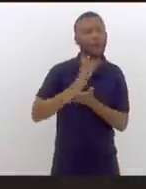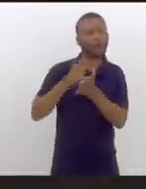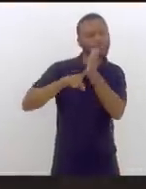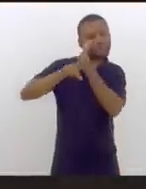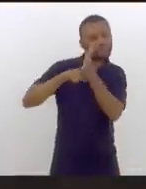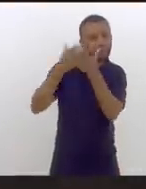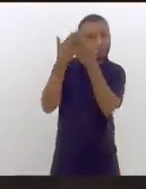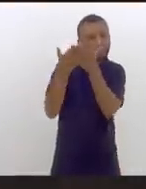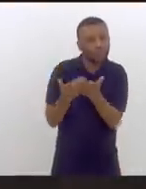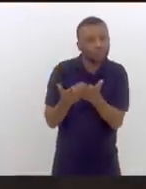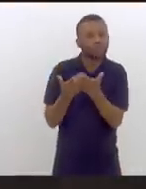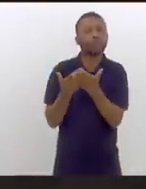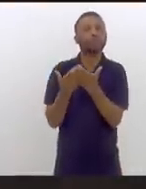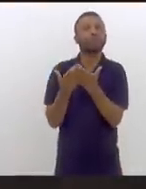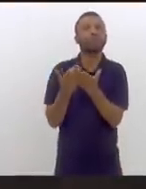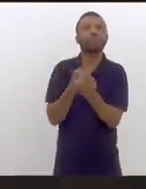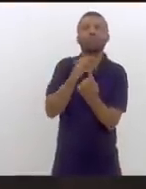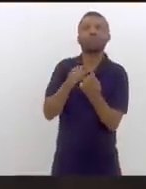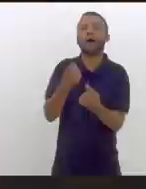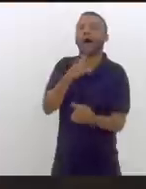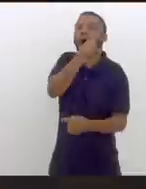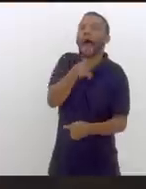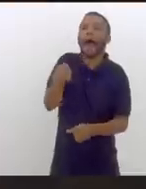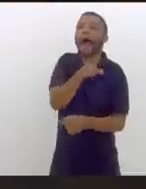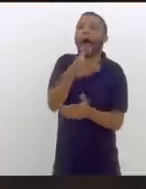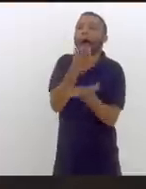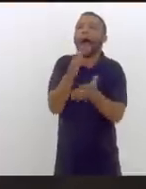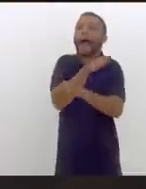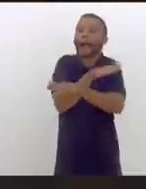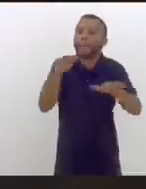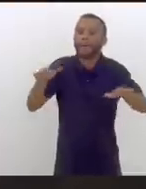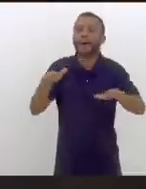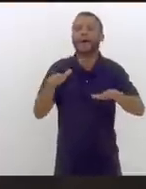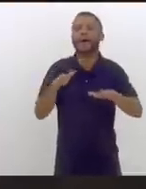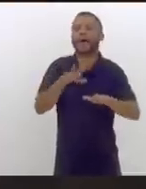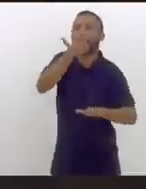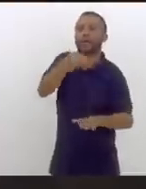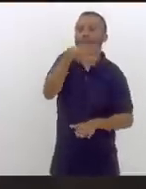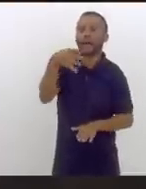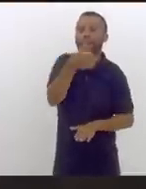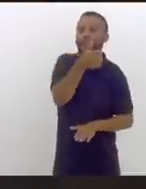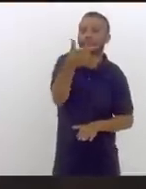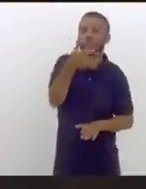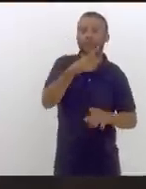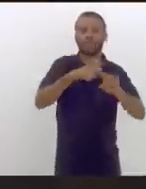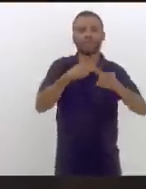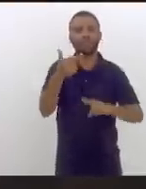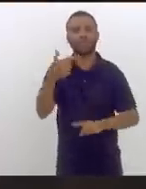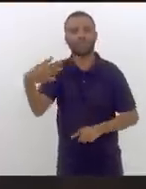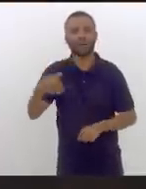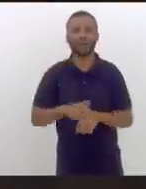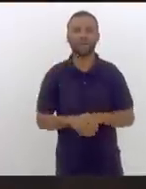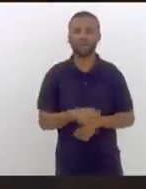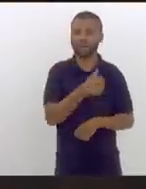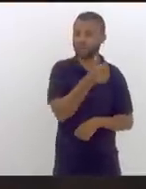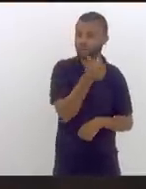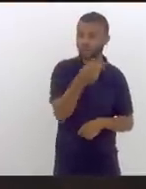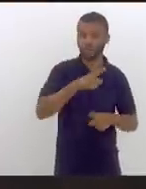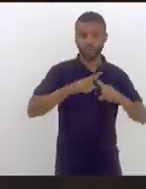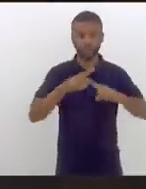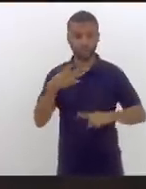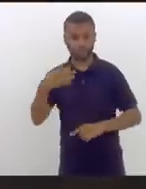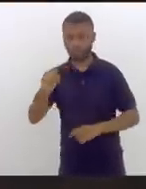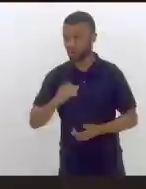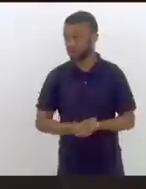para extinguir de vez a 12 por 24 12 por 48 e se